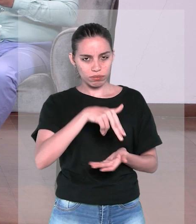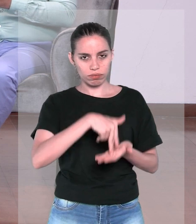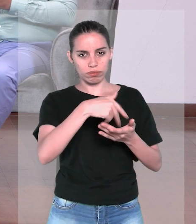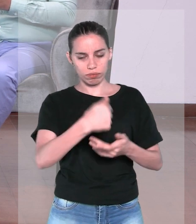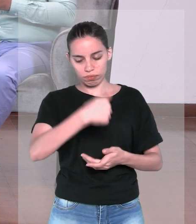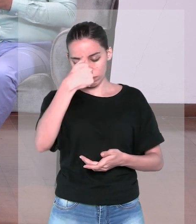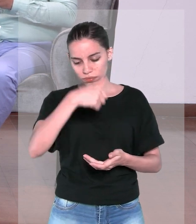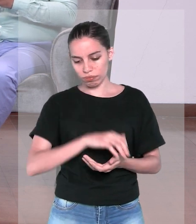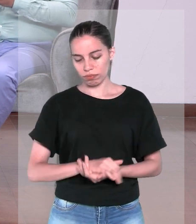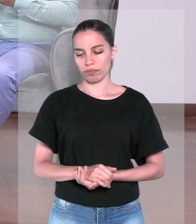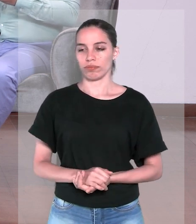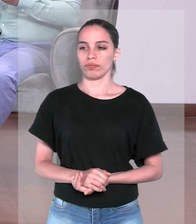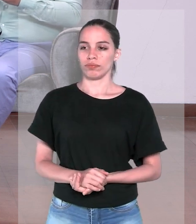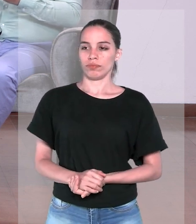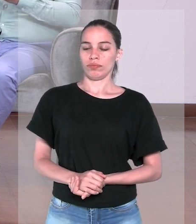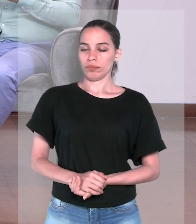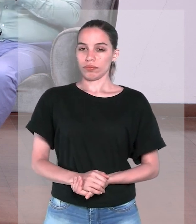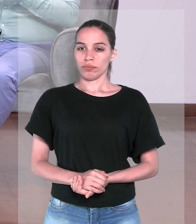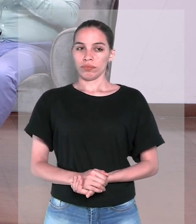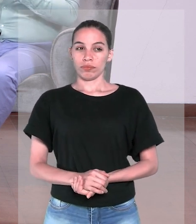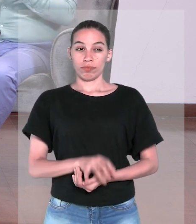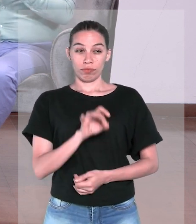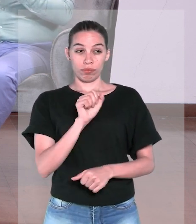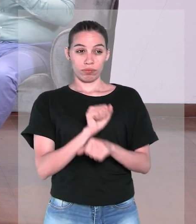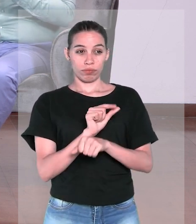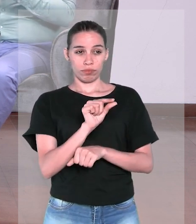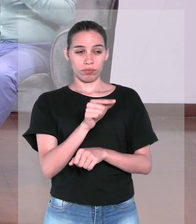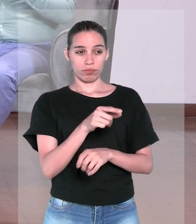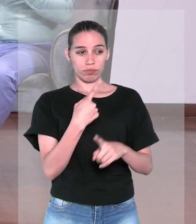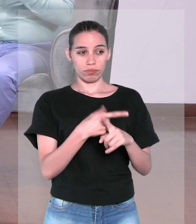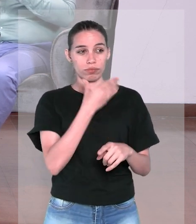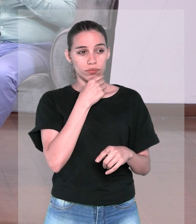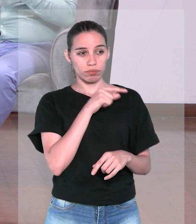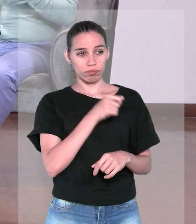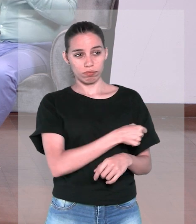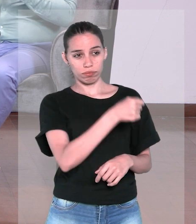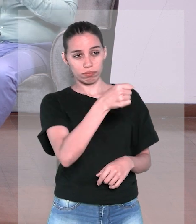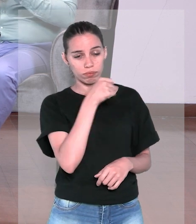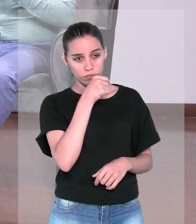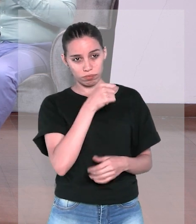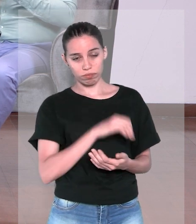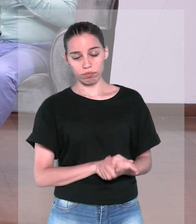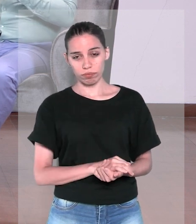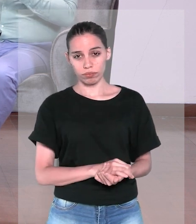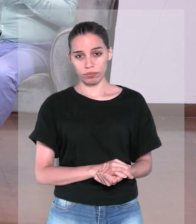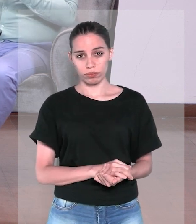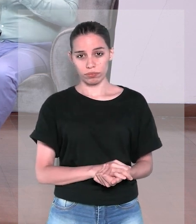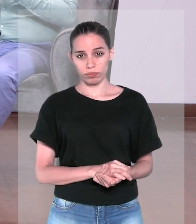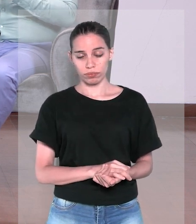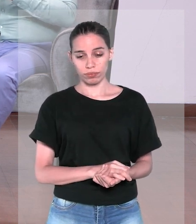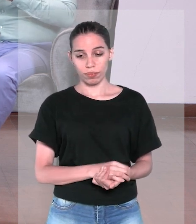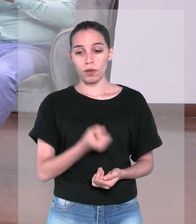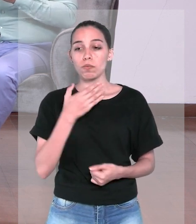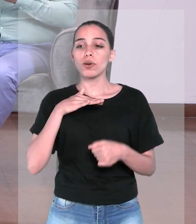essa experiência com uma possibilidade de construção, de mudança, de intensidade muito grande. Então,